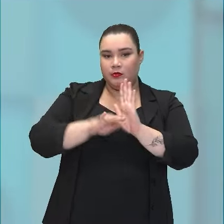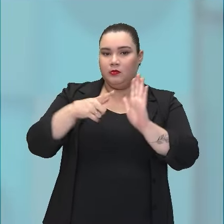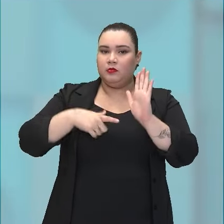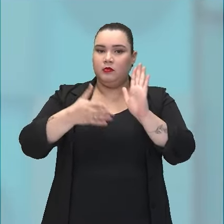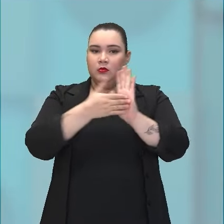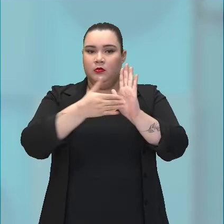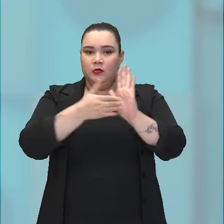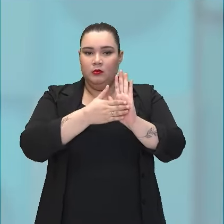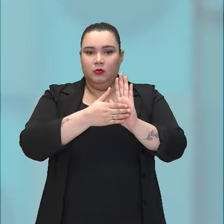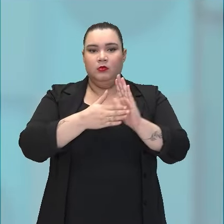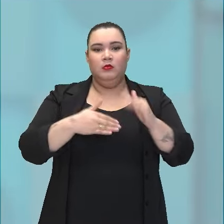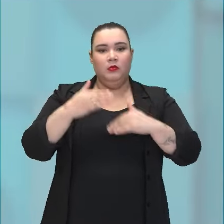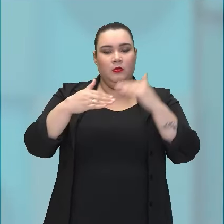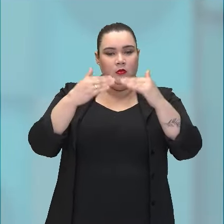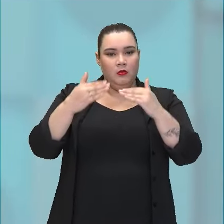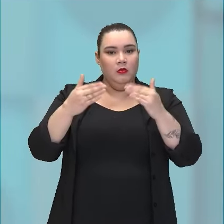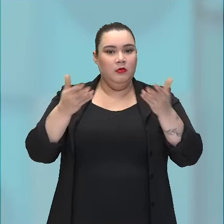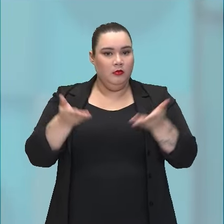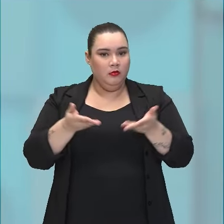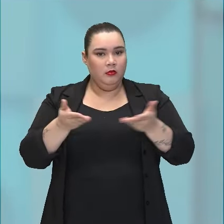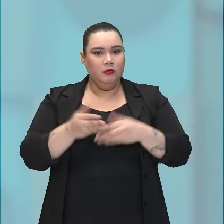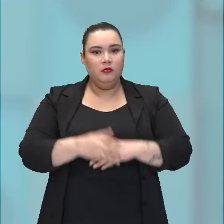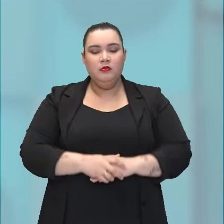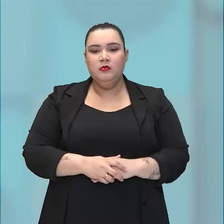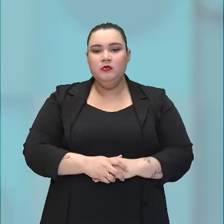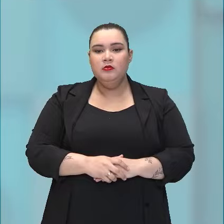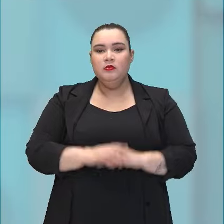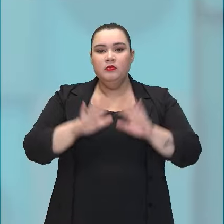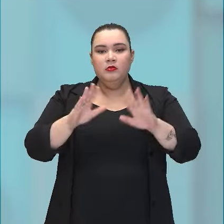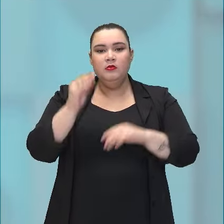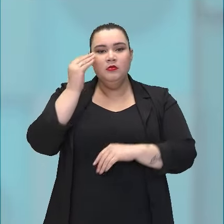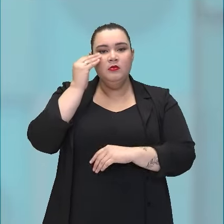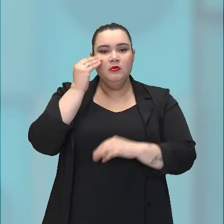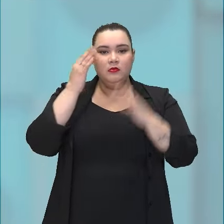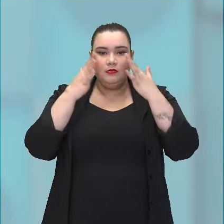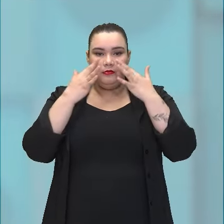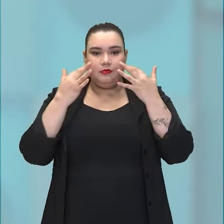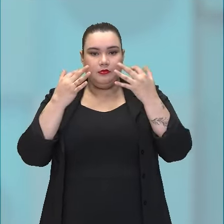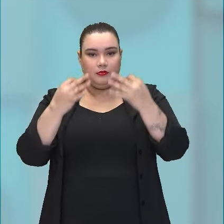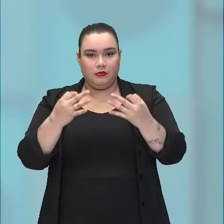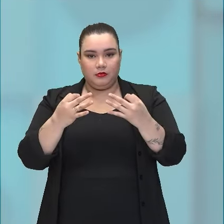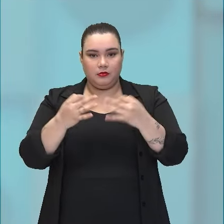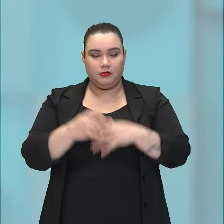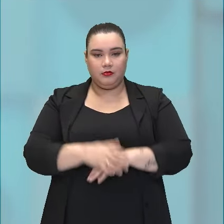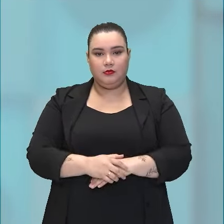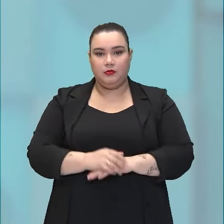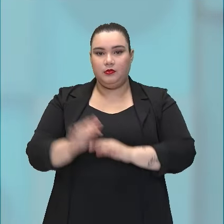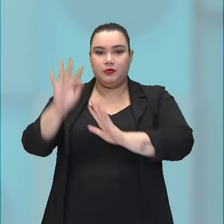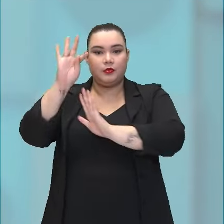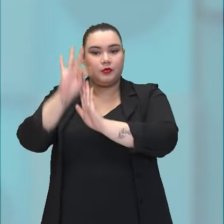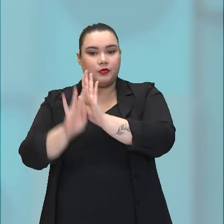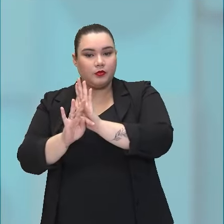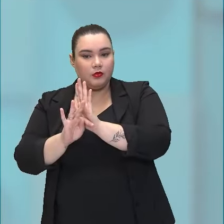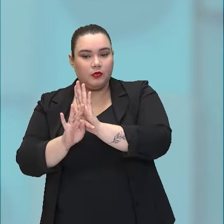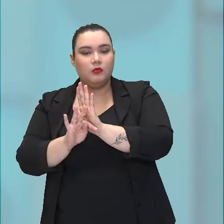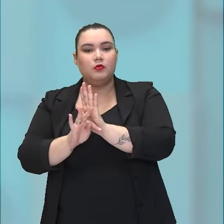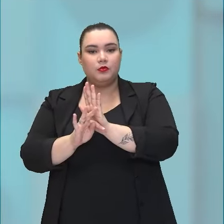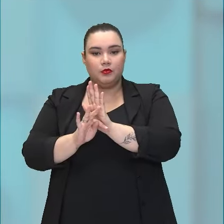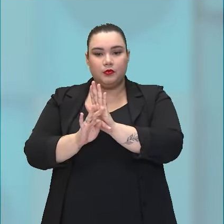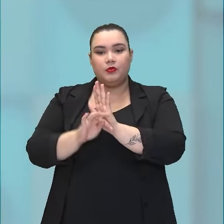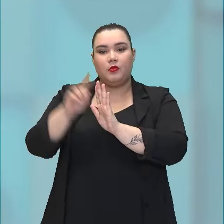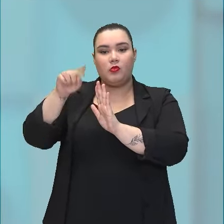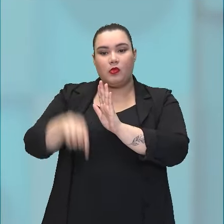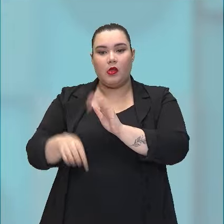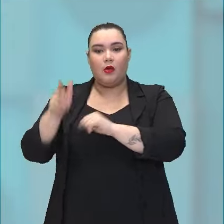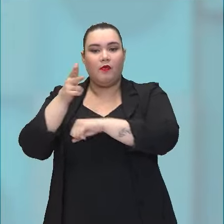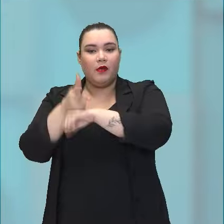para o desenvolvimento desse momento, ok? Então eu quero que vocês prestem bastante atenção em um texto, que será um texto animado,